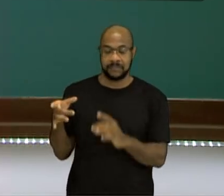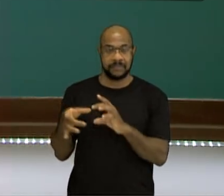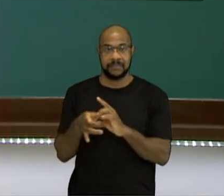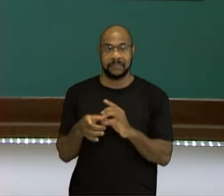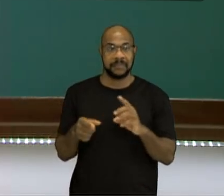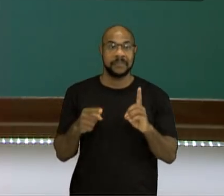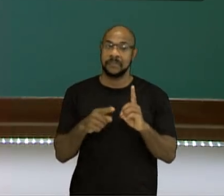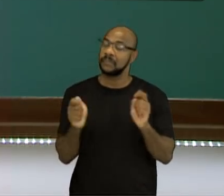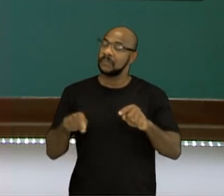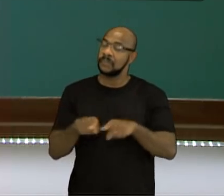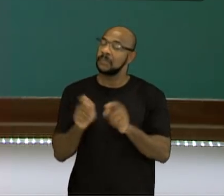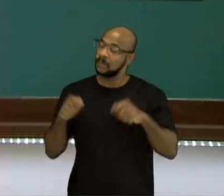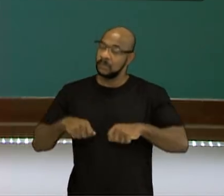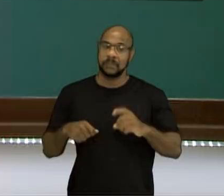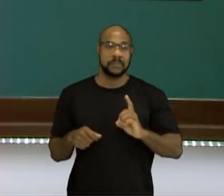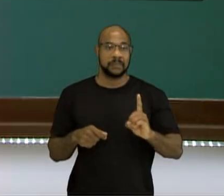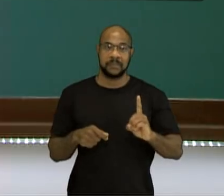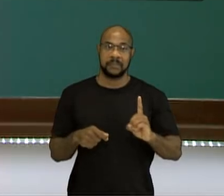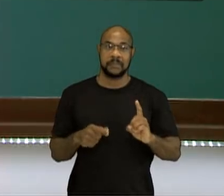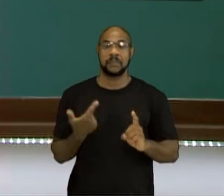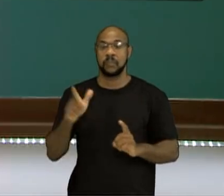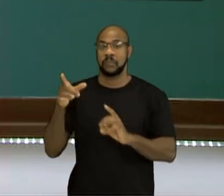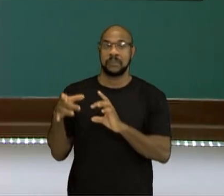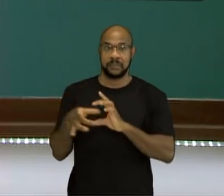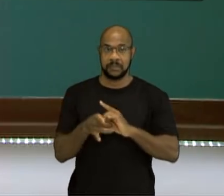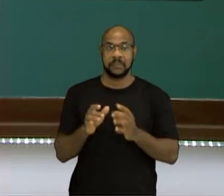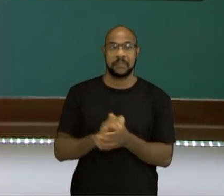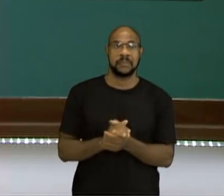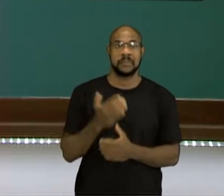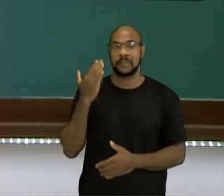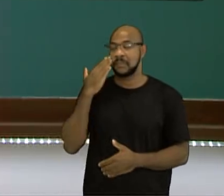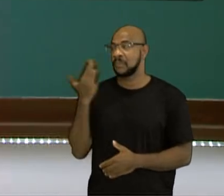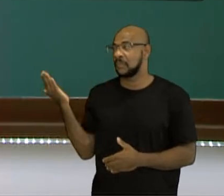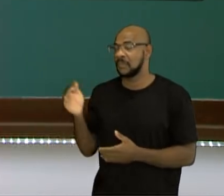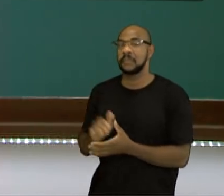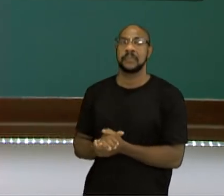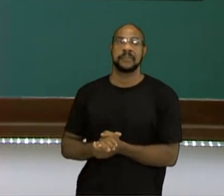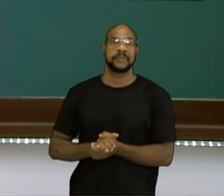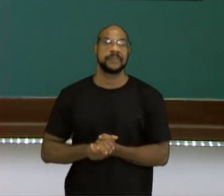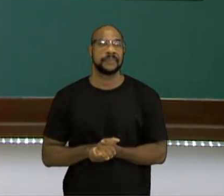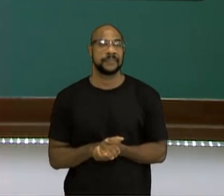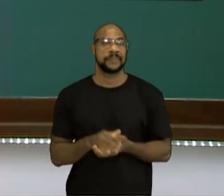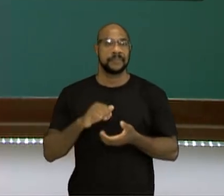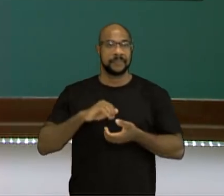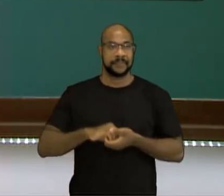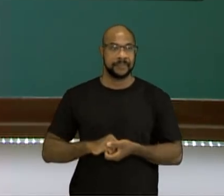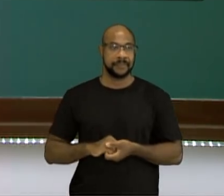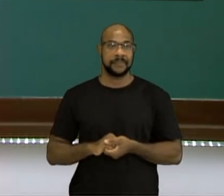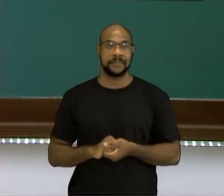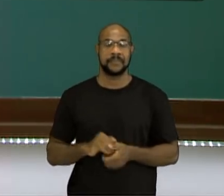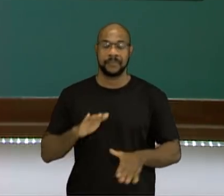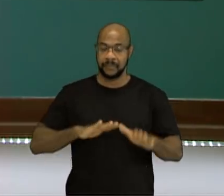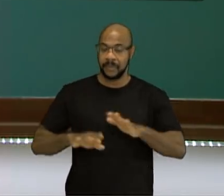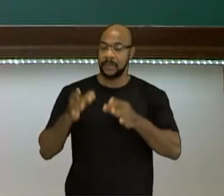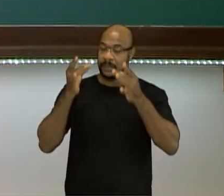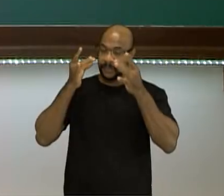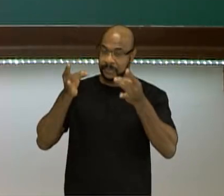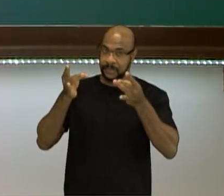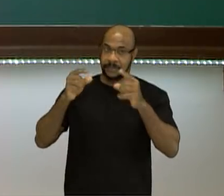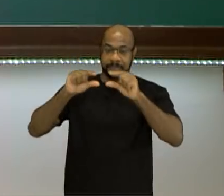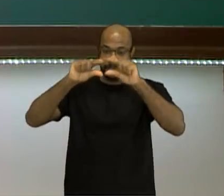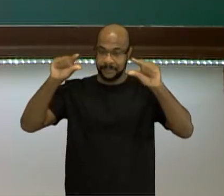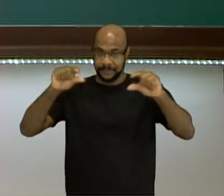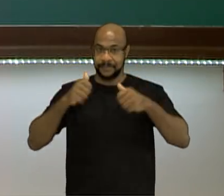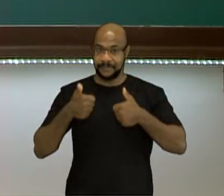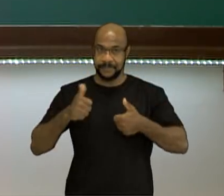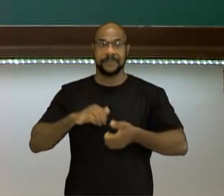cuidado. Então, Ramadã e o desafio dos muçulmanos. Então, cuidado, presta atenção, ok? Let's go, vamos